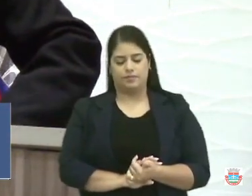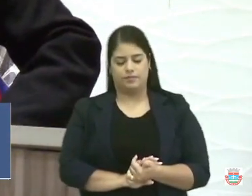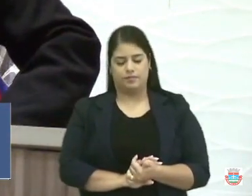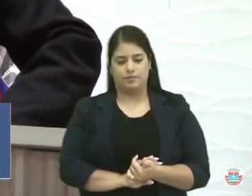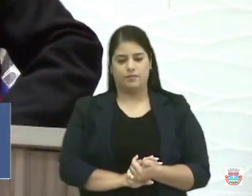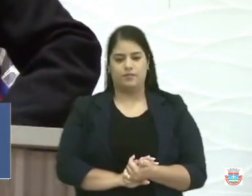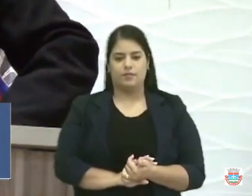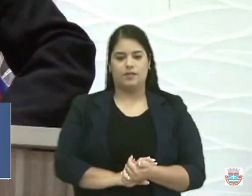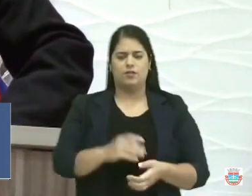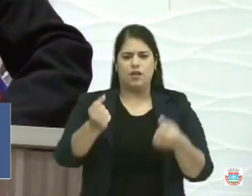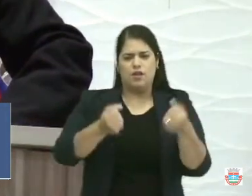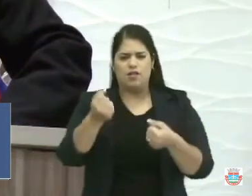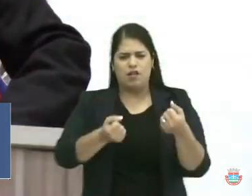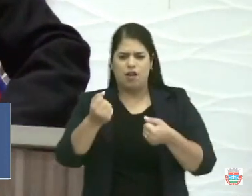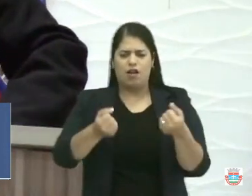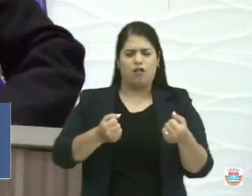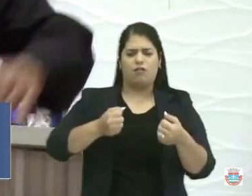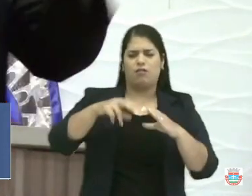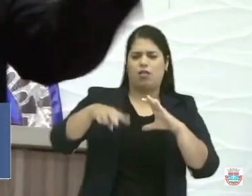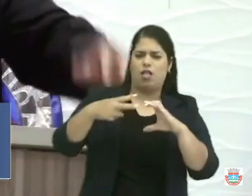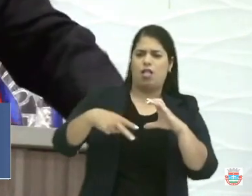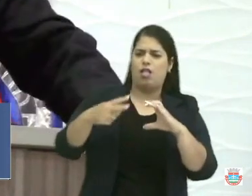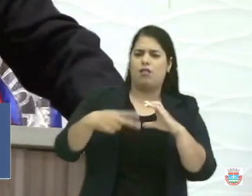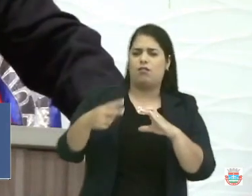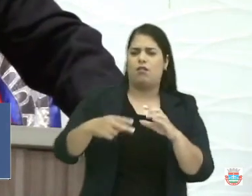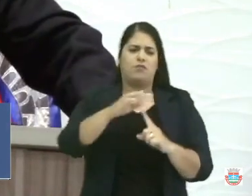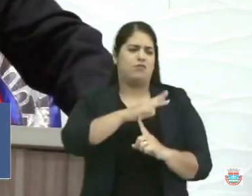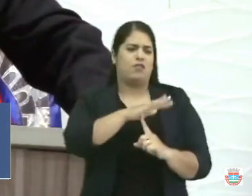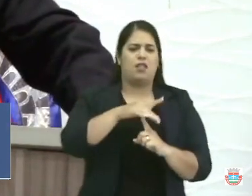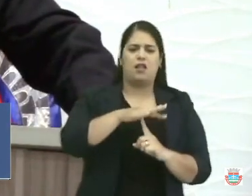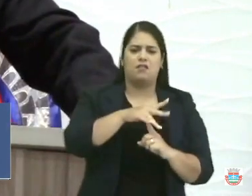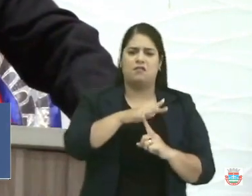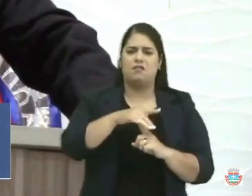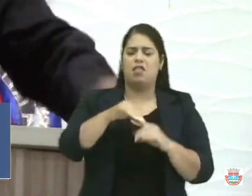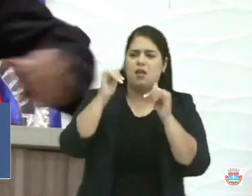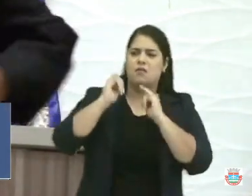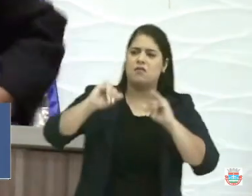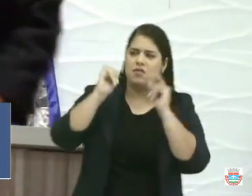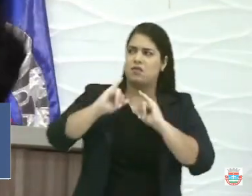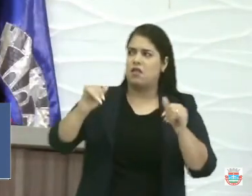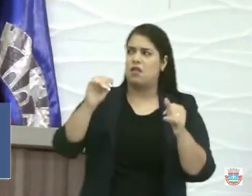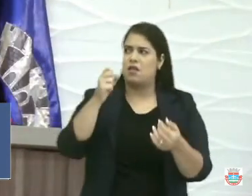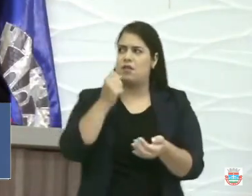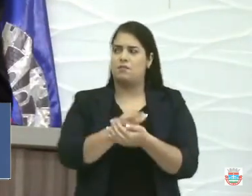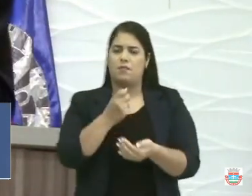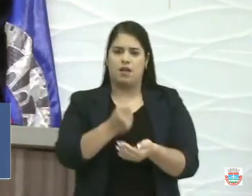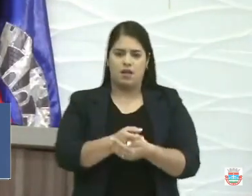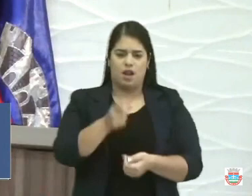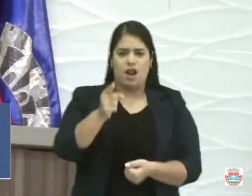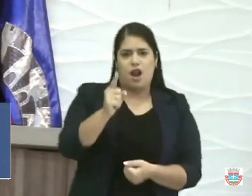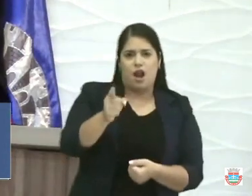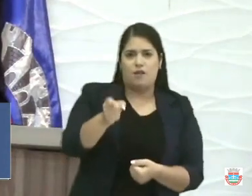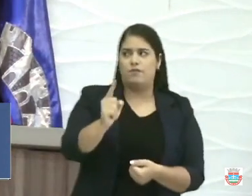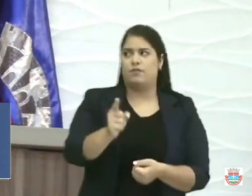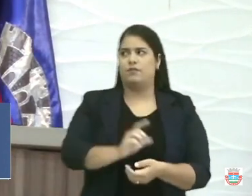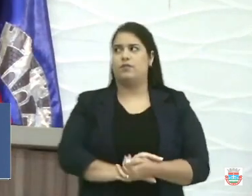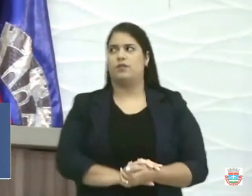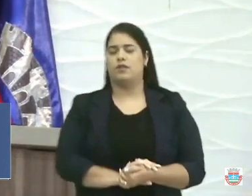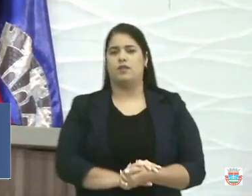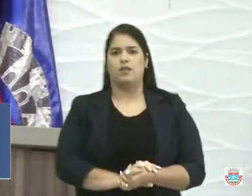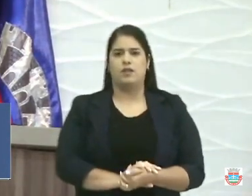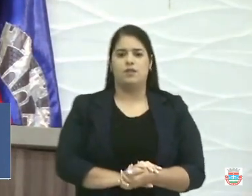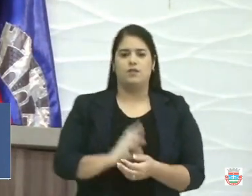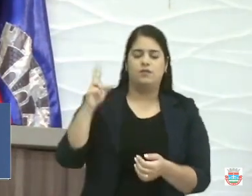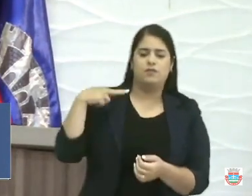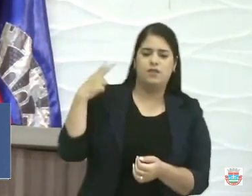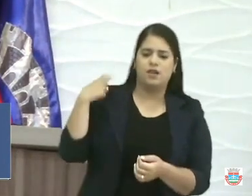você agora, se eu ver um cabo com o carro da Câmara aí fazendo feira ou no canto, eu vou denunciar. E quem vai pagar é você. Porque aqui aí você fica beneficiando vereador para